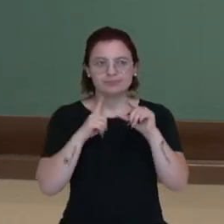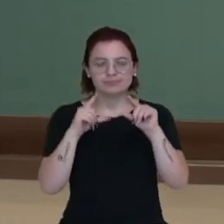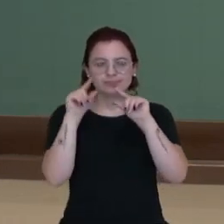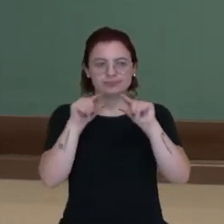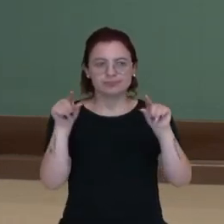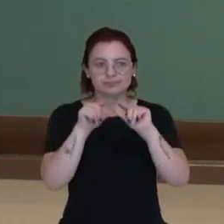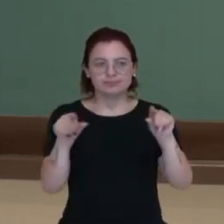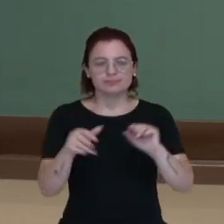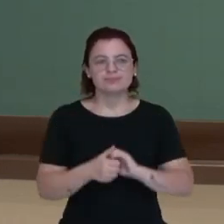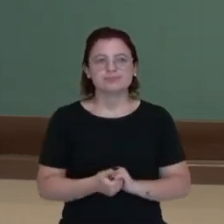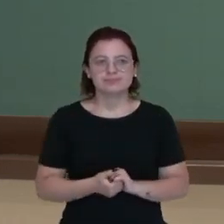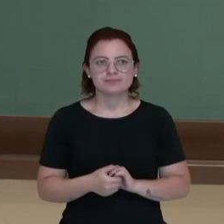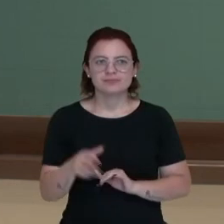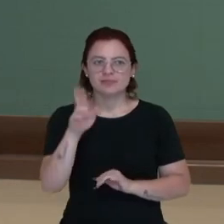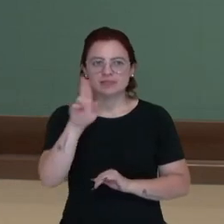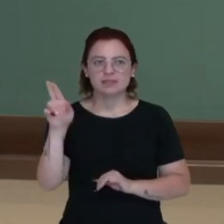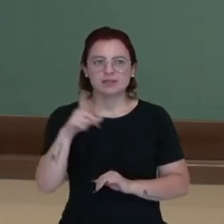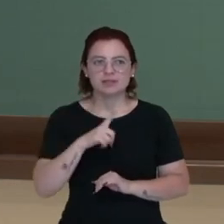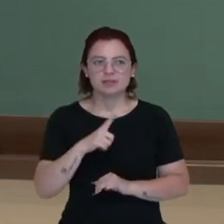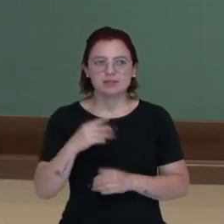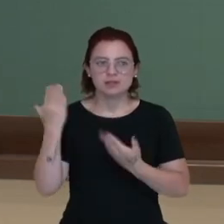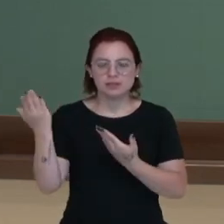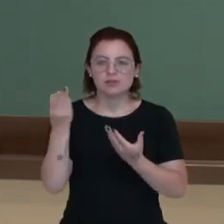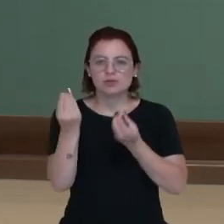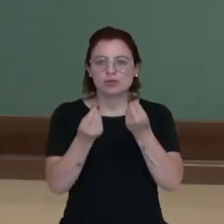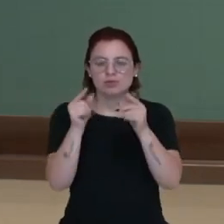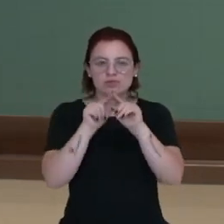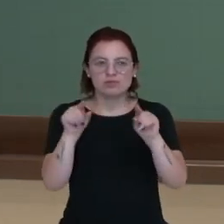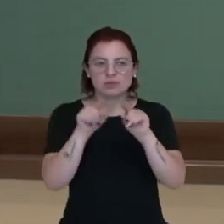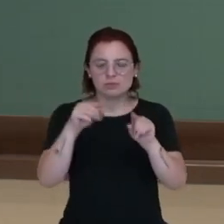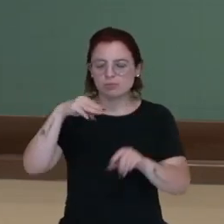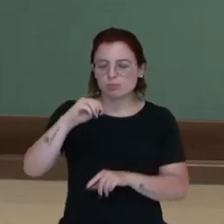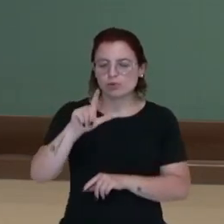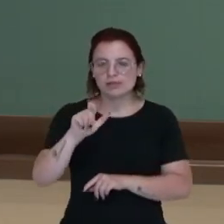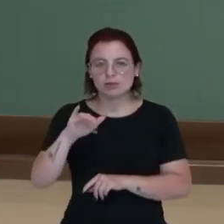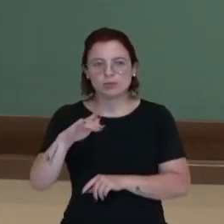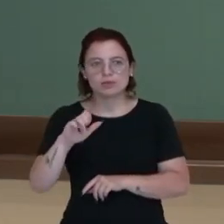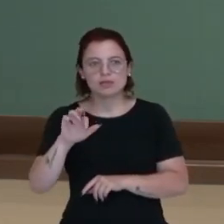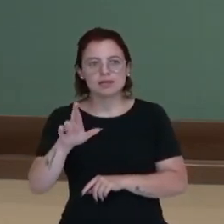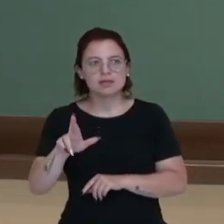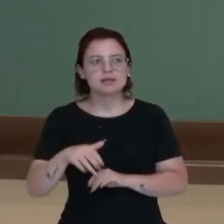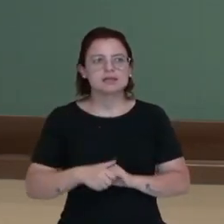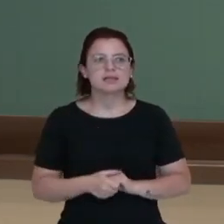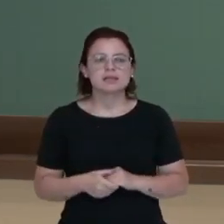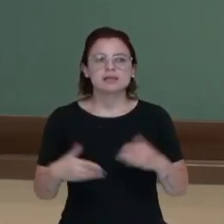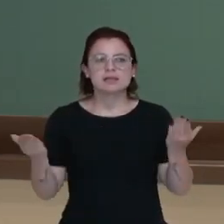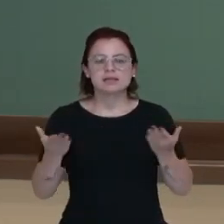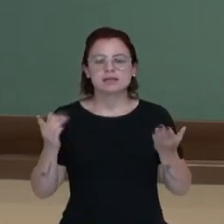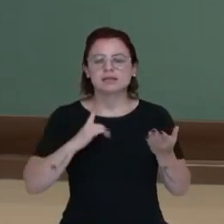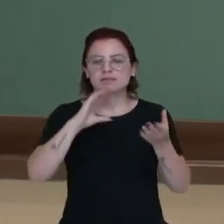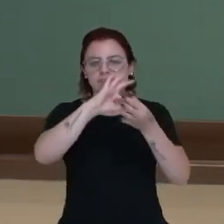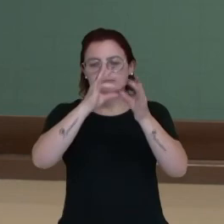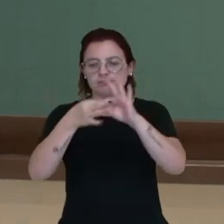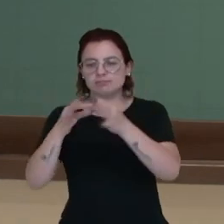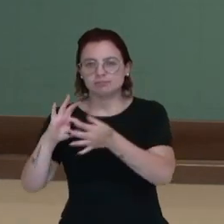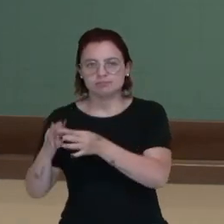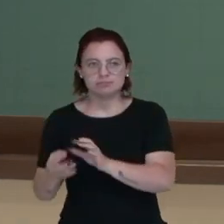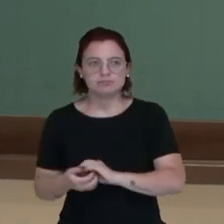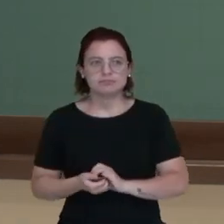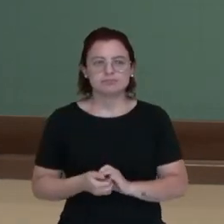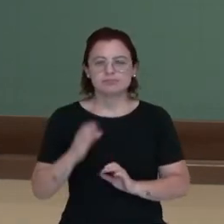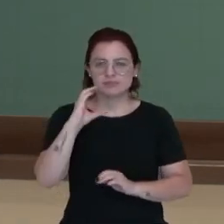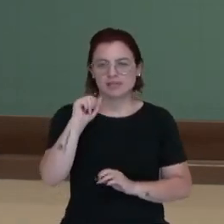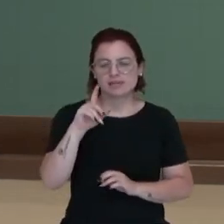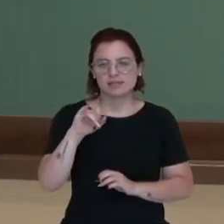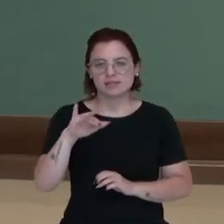hidrocarboneto. Tá aqui o nome da substância, tá aqui a sua fórmula molecular, a estrutura de